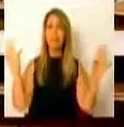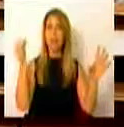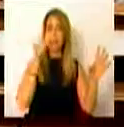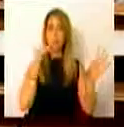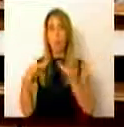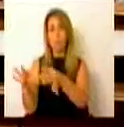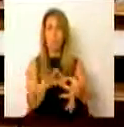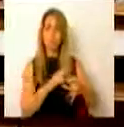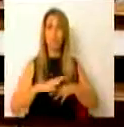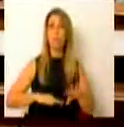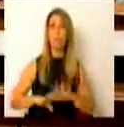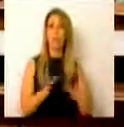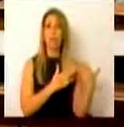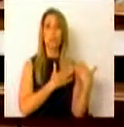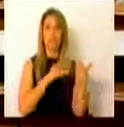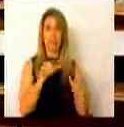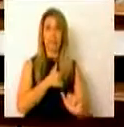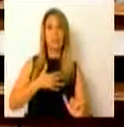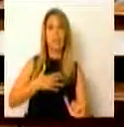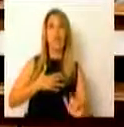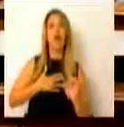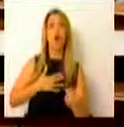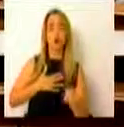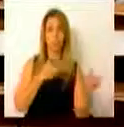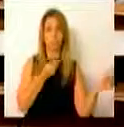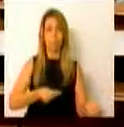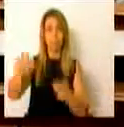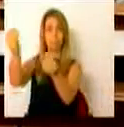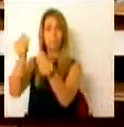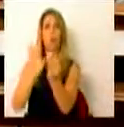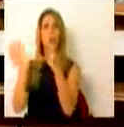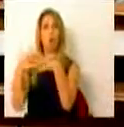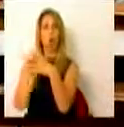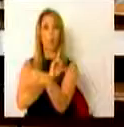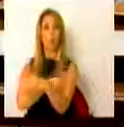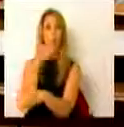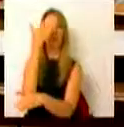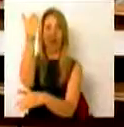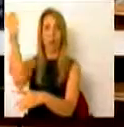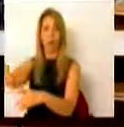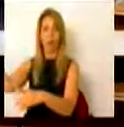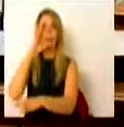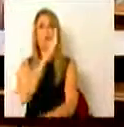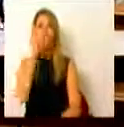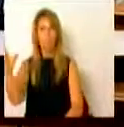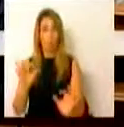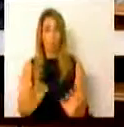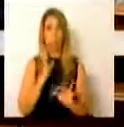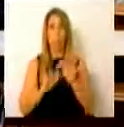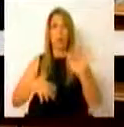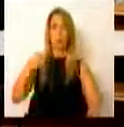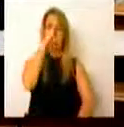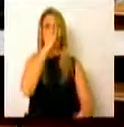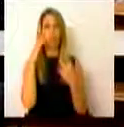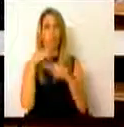articulação se faz. A responsabilidade desta entidade é de remeter aos órgãos competentes para o exercício das suas competências, o próprio Parlamento, o Ministério Público,